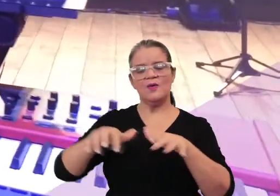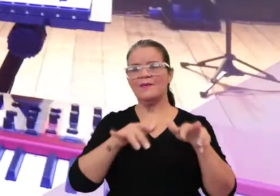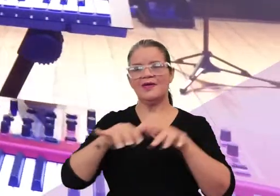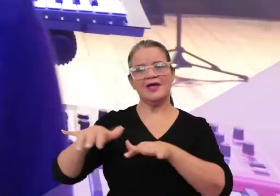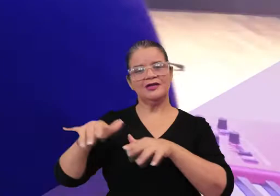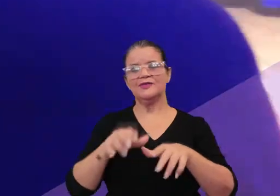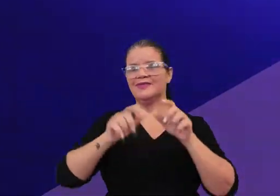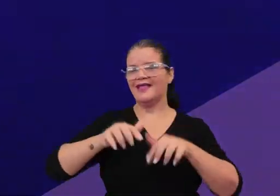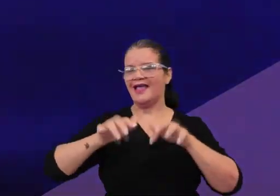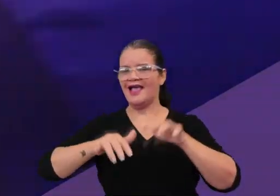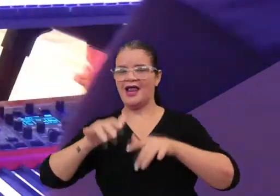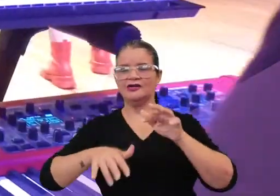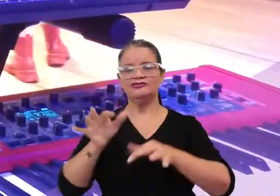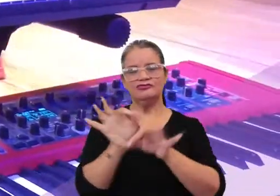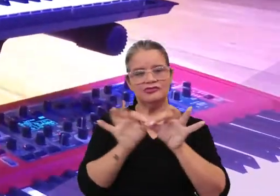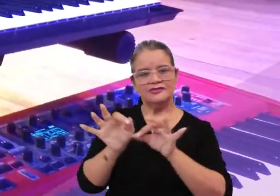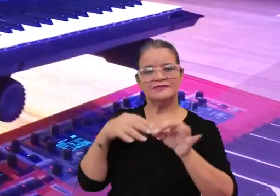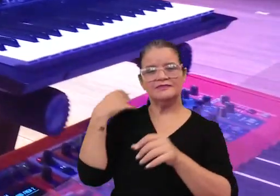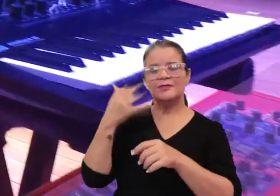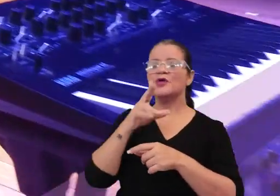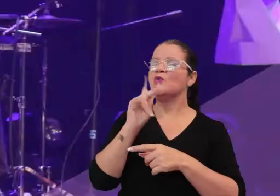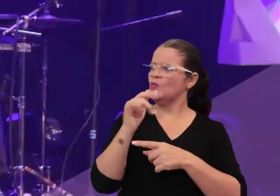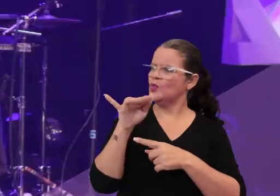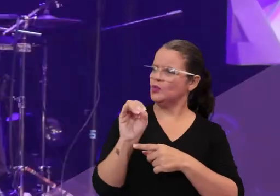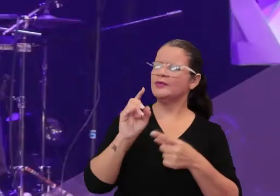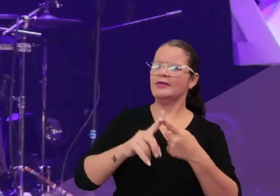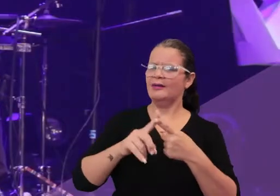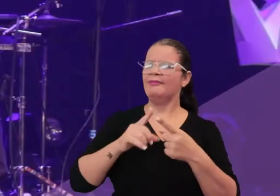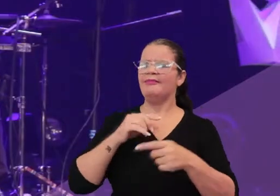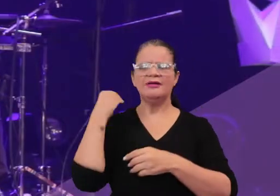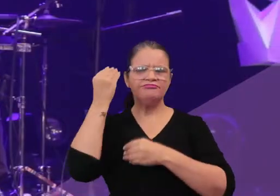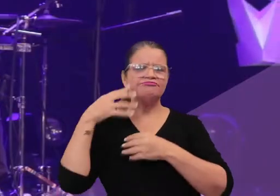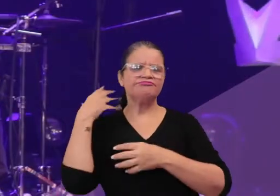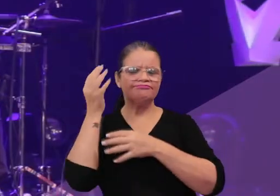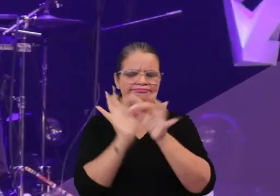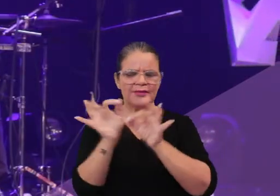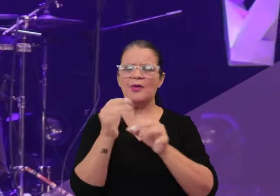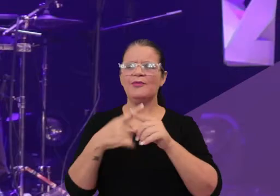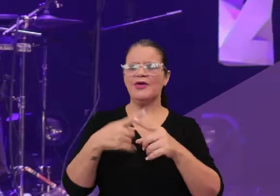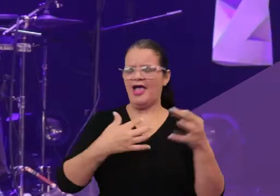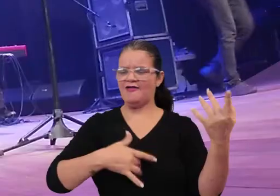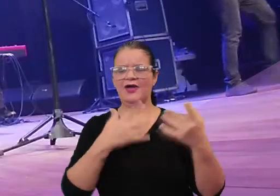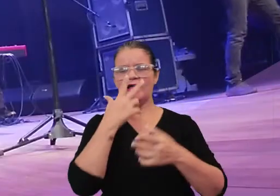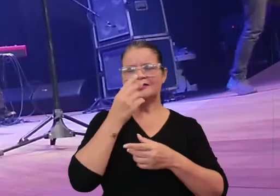nos efeitos. Hugo também, né? Nos efeitos aí, porque a viola parece uma guitarra, uma mistura